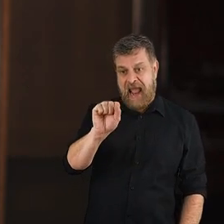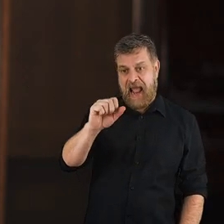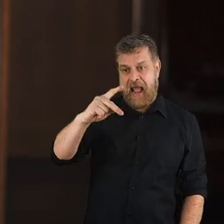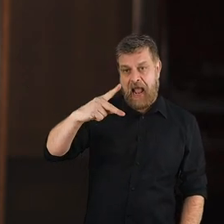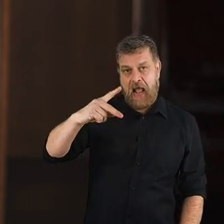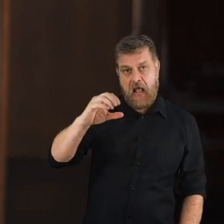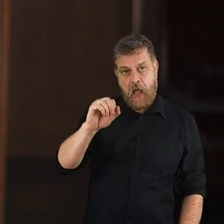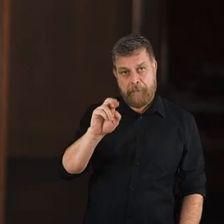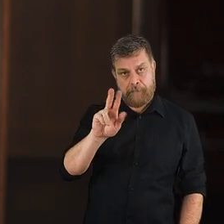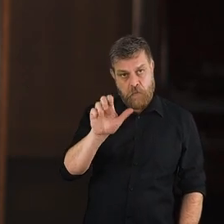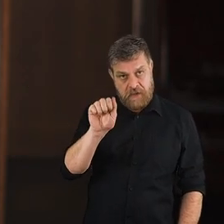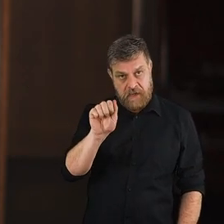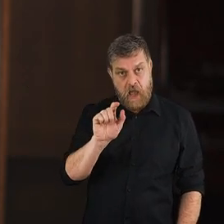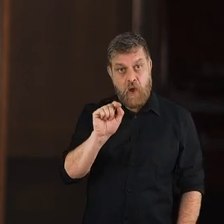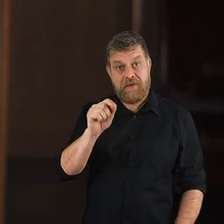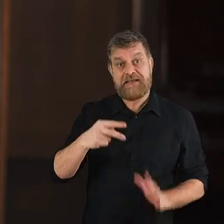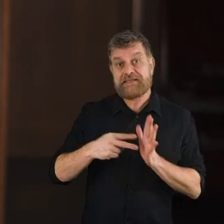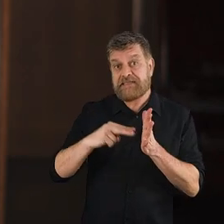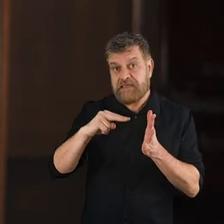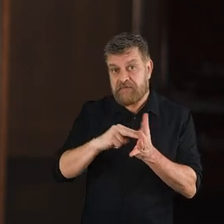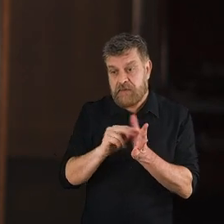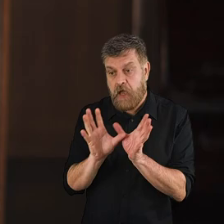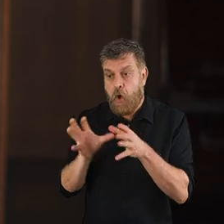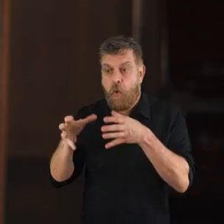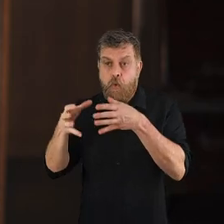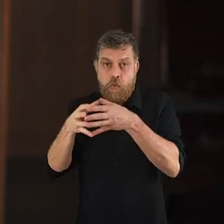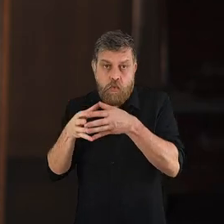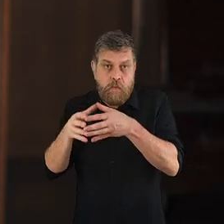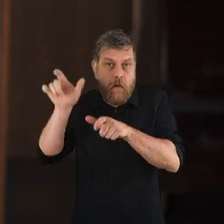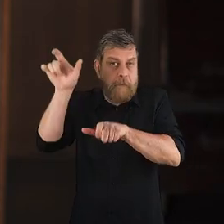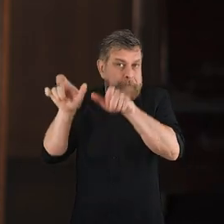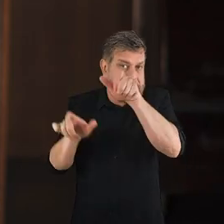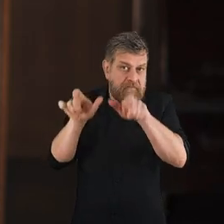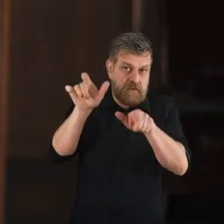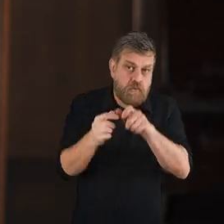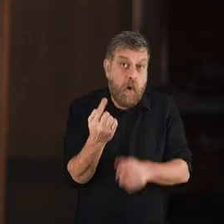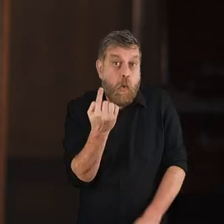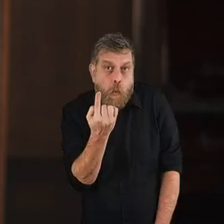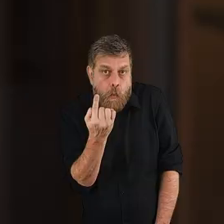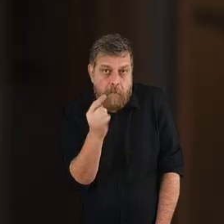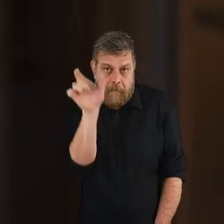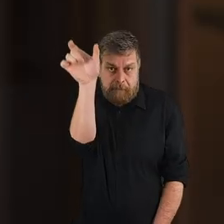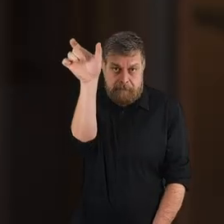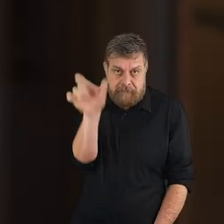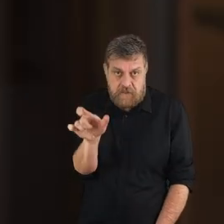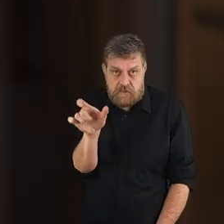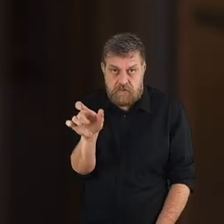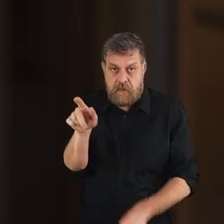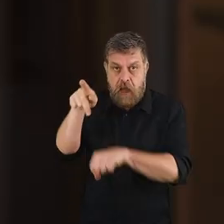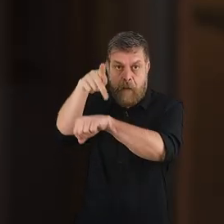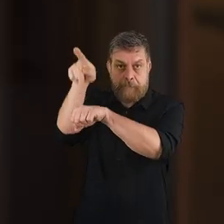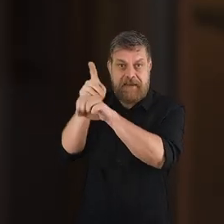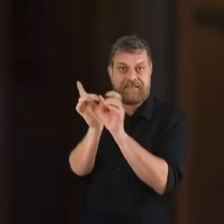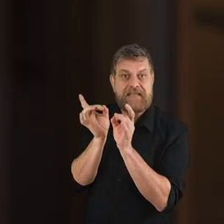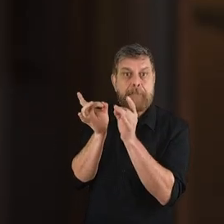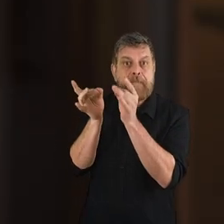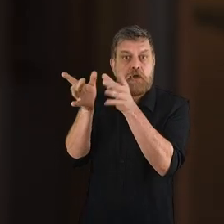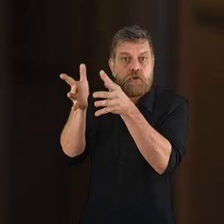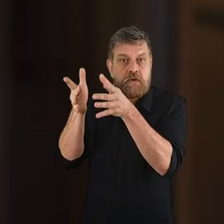movimento de pessoas, de um grupo de pessoas ou de uma pessoa que abandona o seu